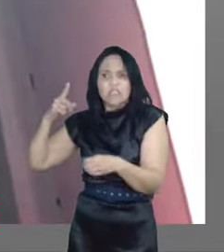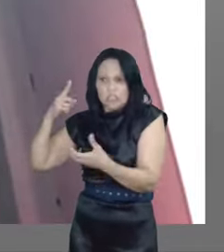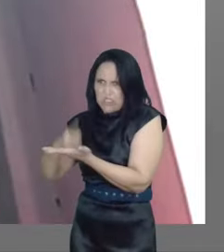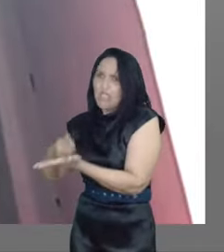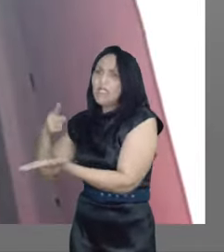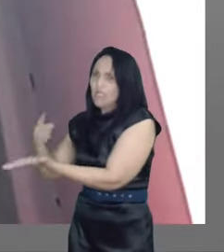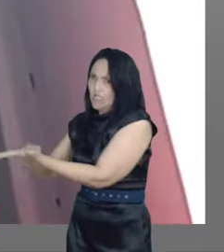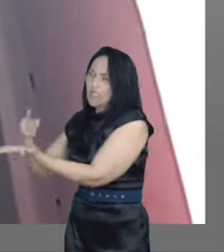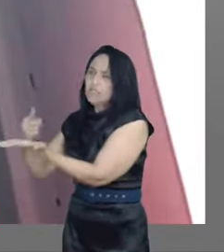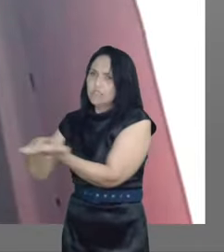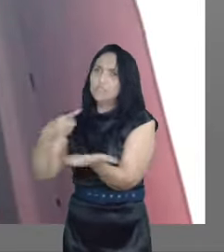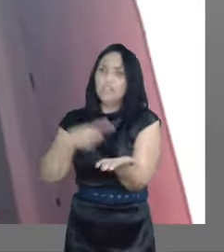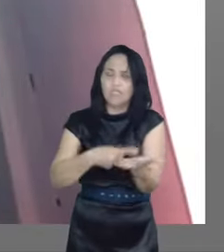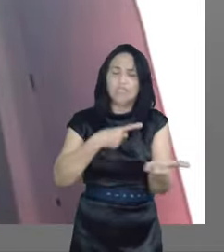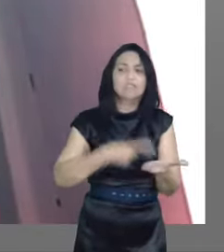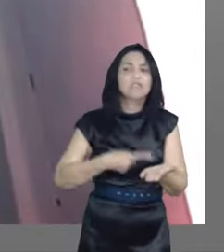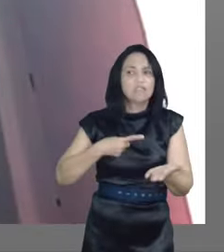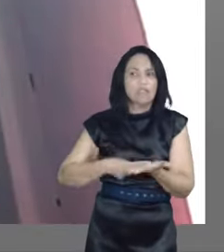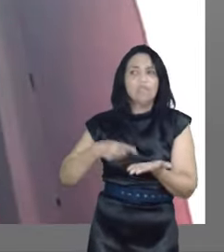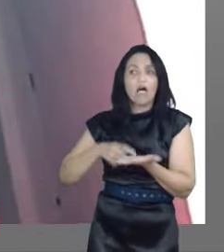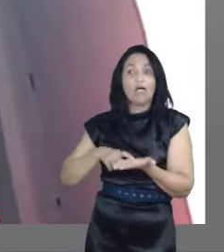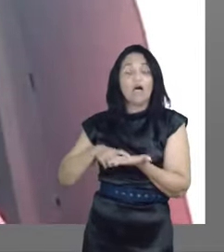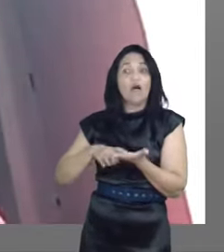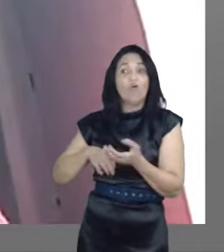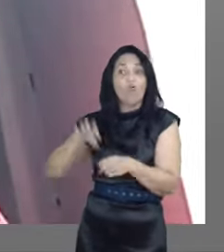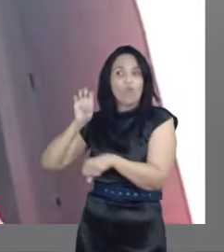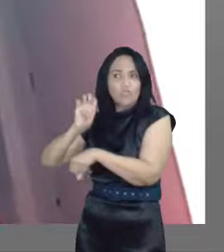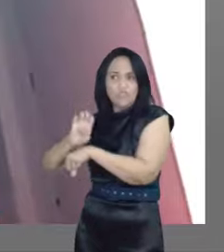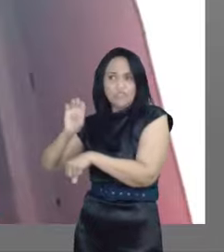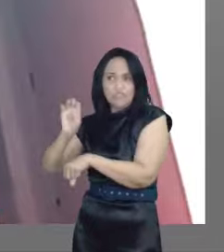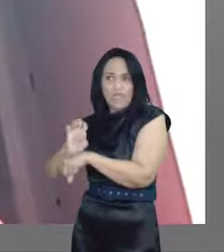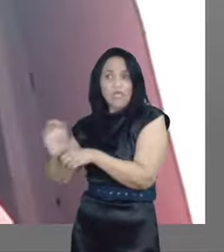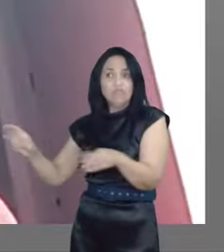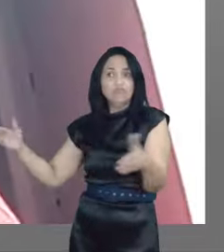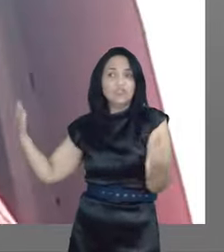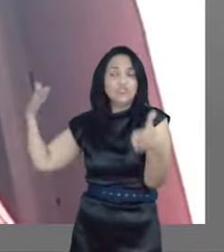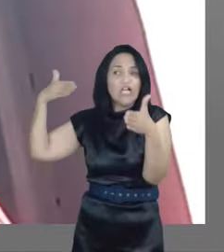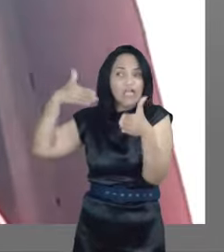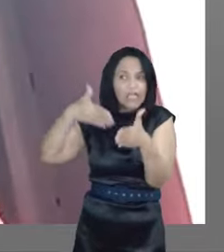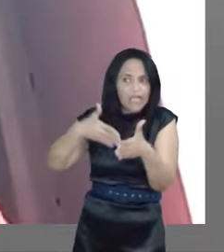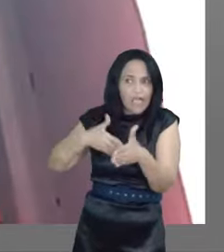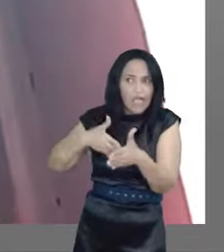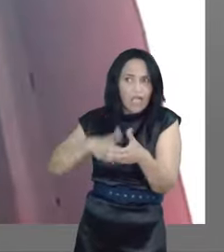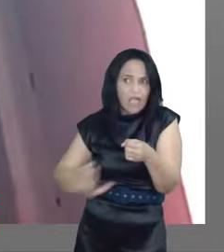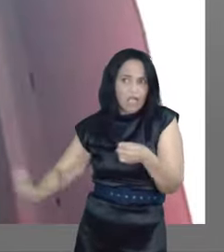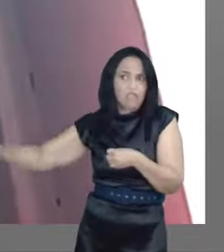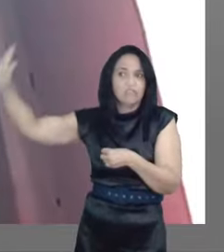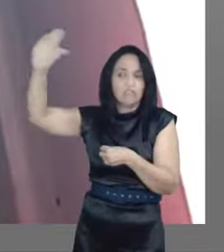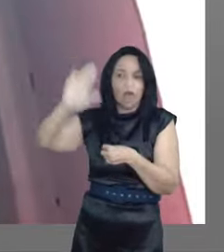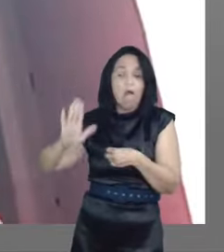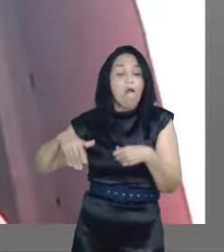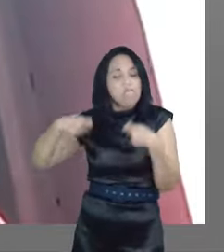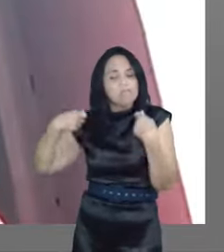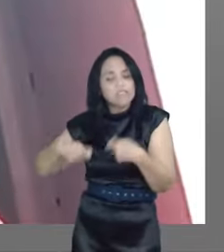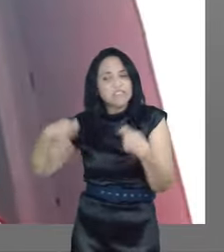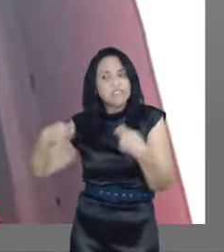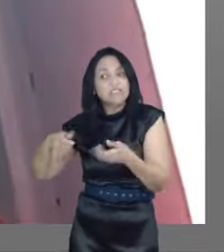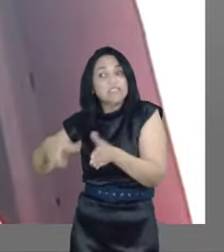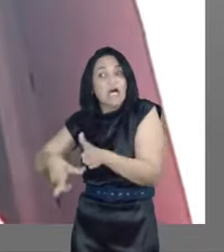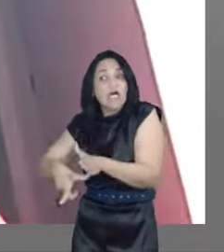ir para o Estado e chegar na nacional. Por isso que é importante antecipar o diálogo. E,